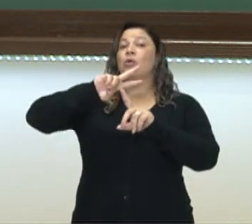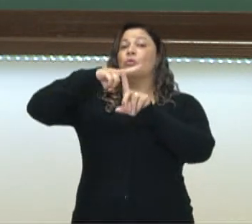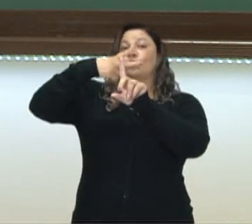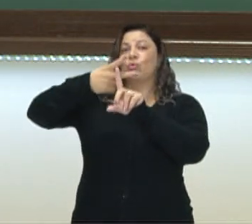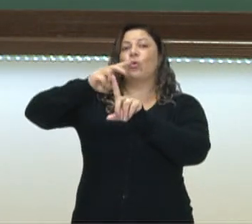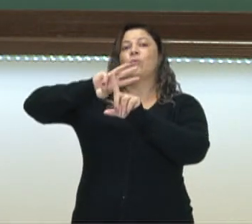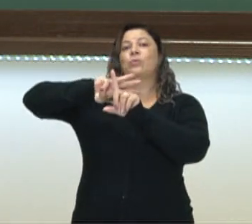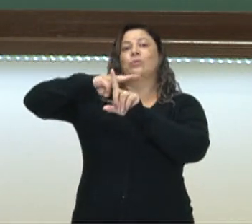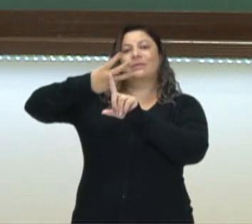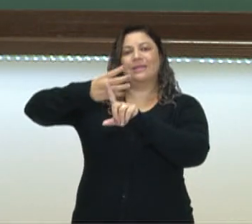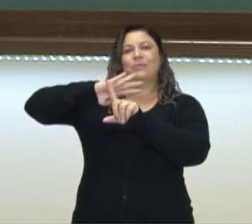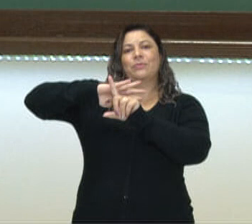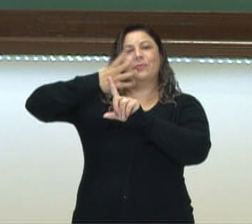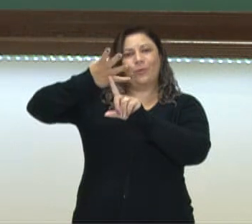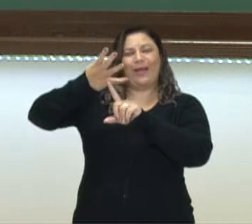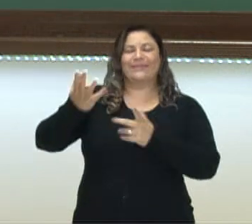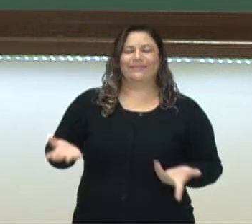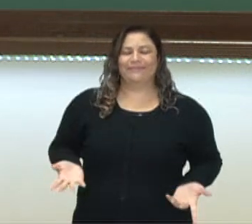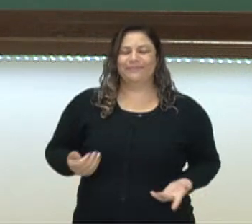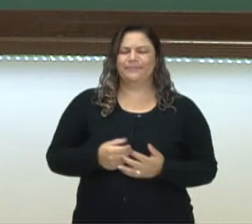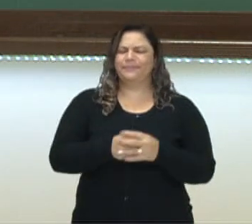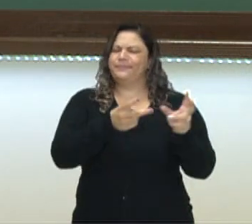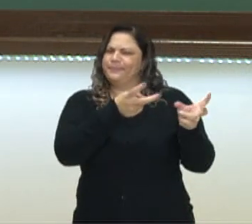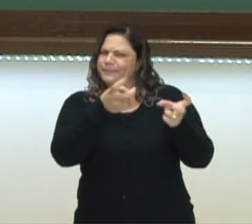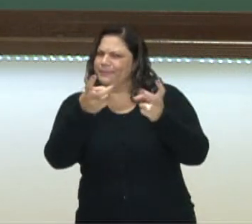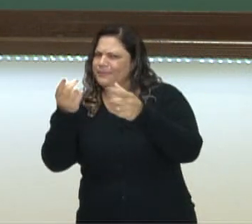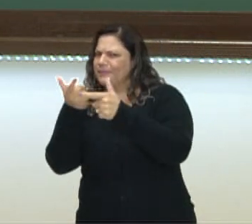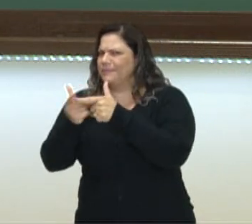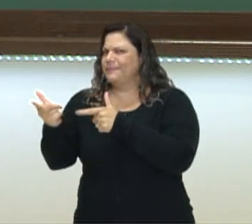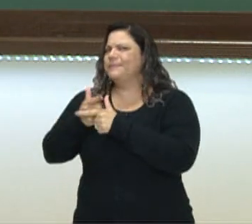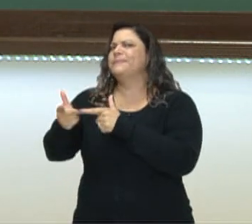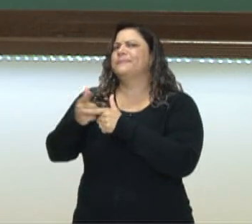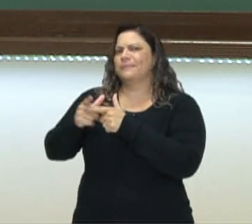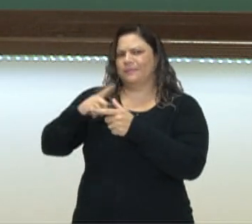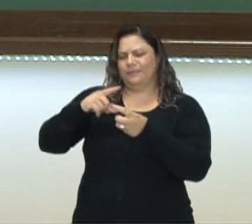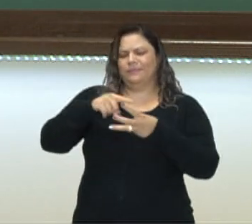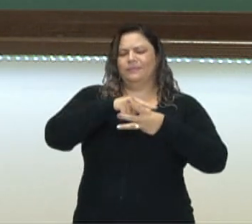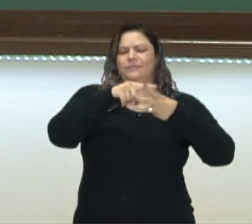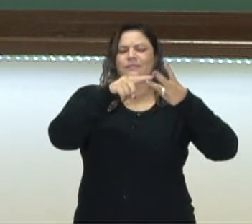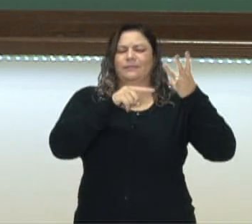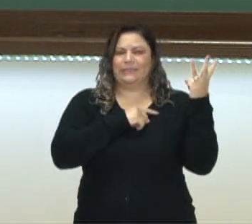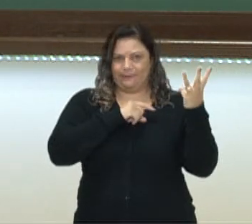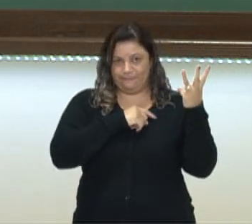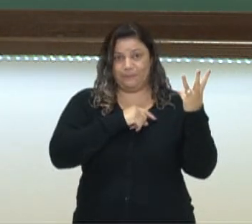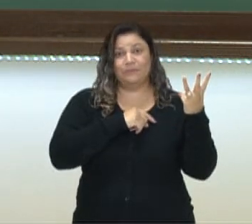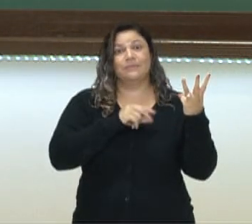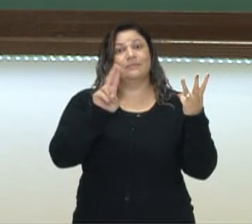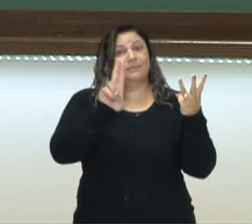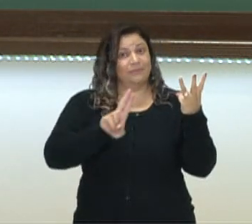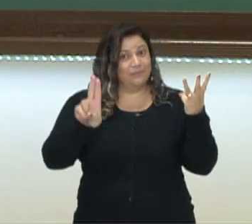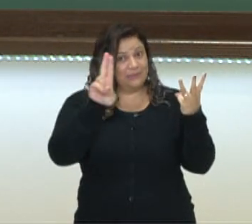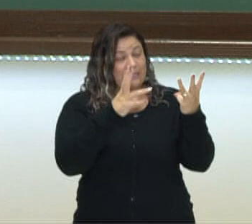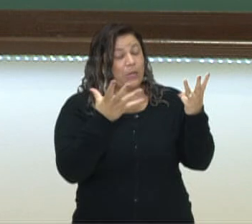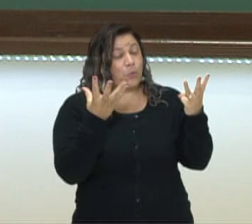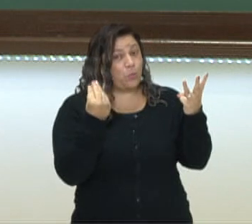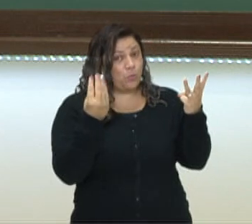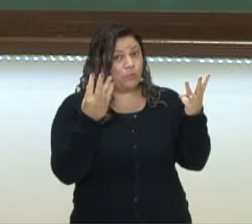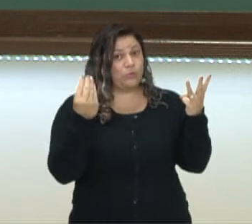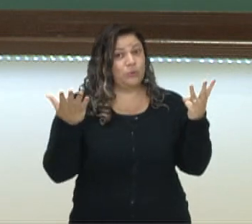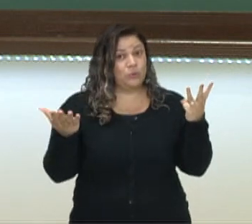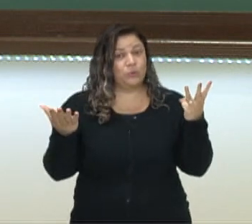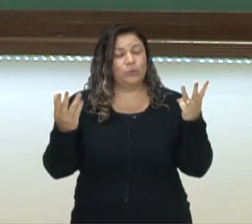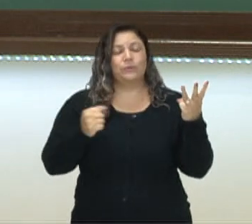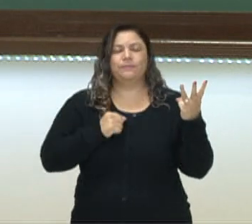quádruplo, tá? Vocês vão perceber que em alguns problemas trazem essas 3 palavrinhas bastante, mas